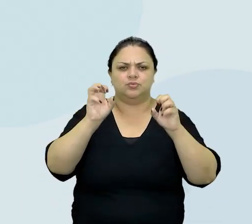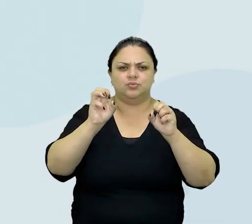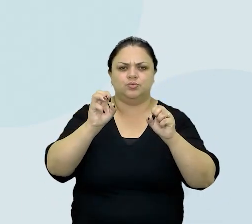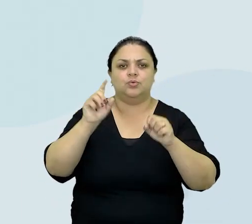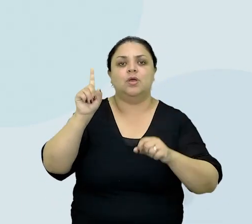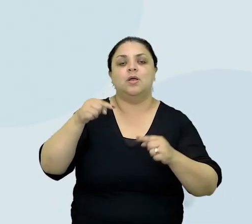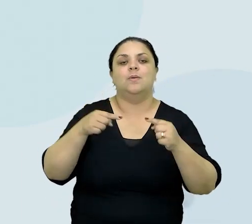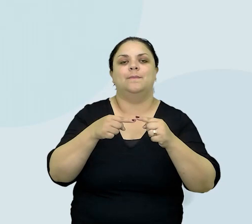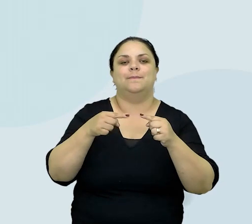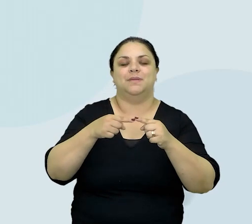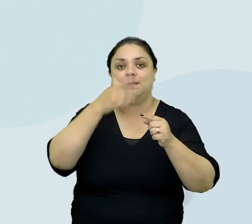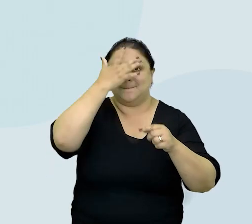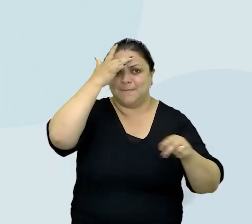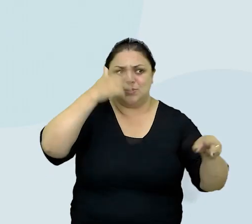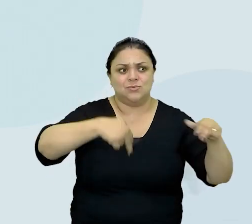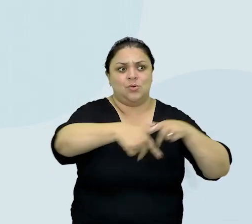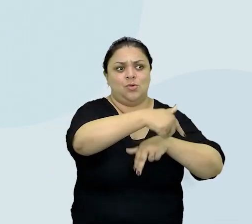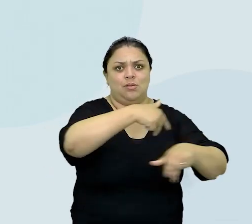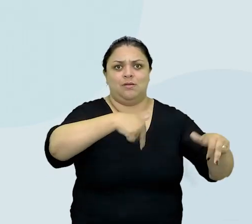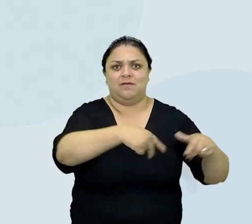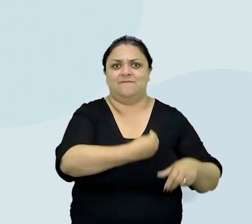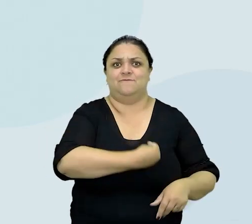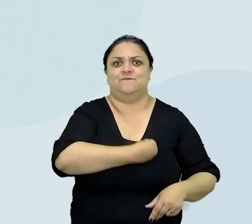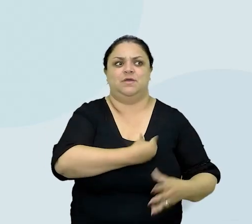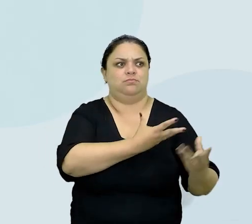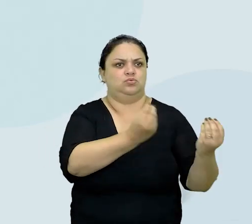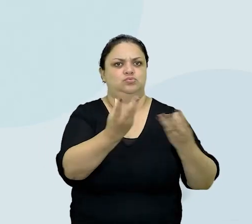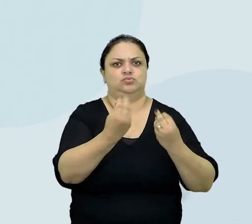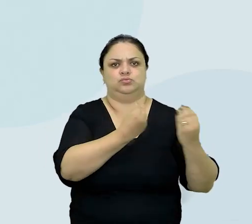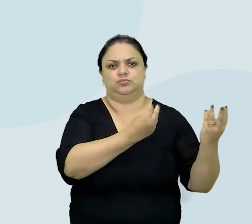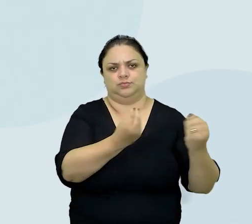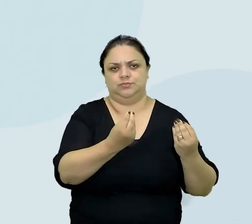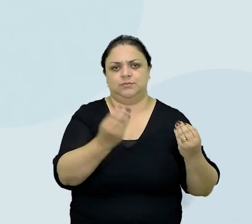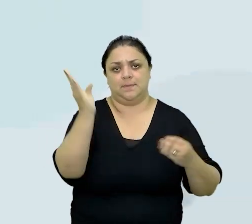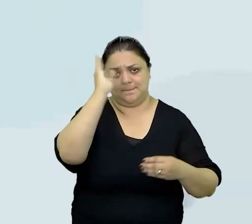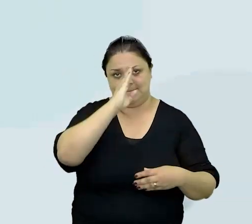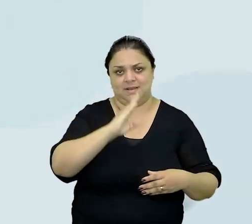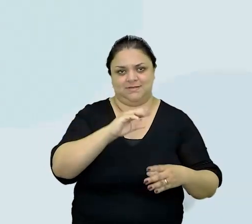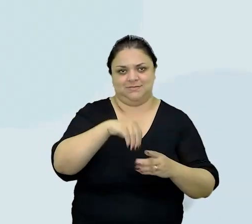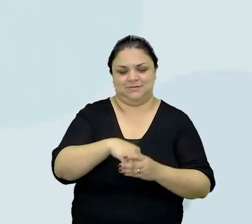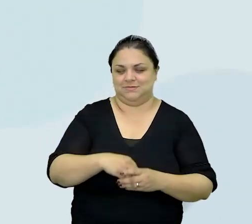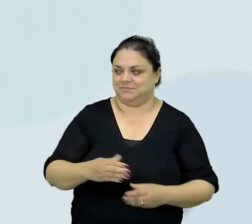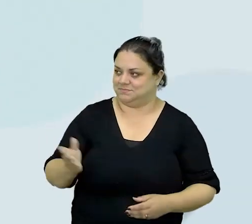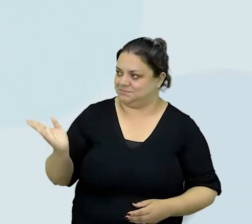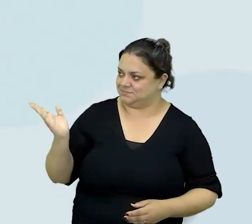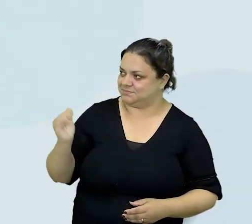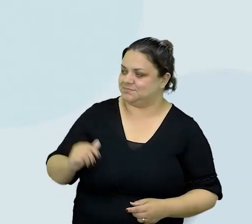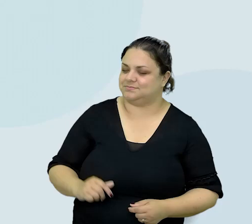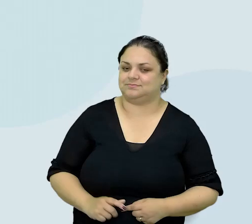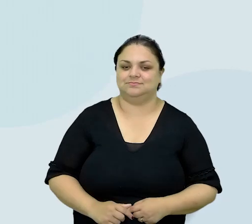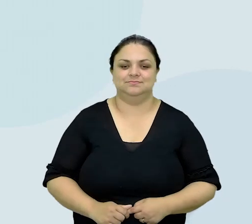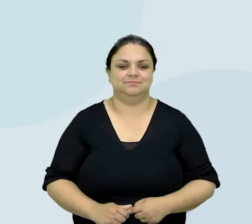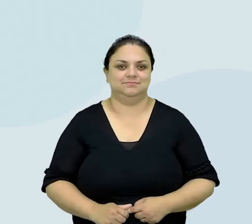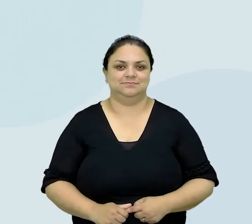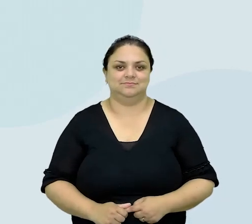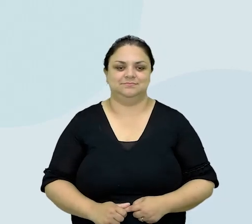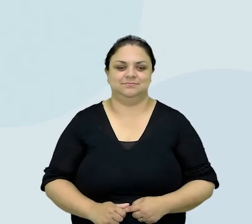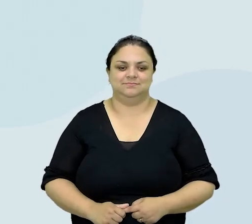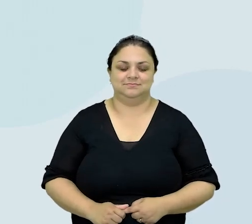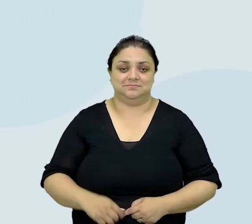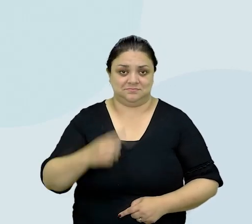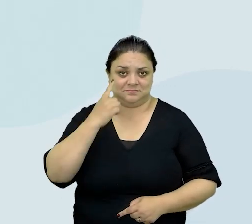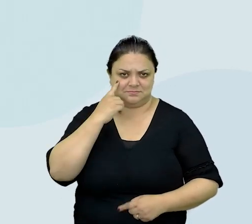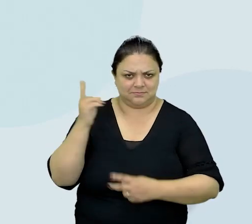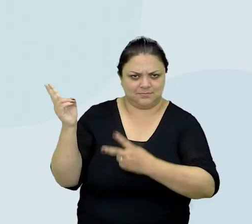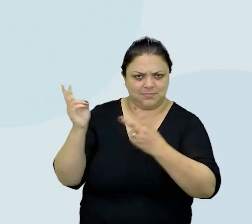as áreas mais densamente povoadas do Brasil. Se vocês observarem, olha só que interessante, a gente percebe que as